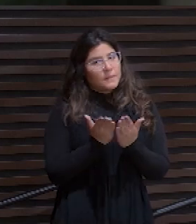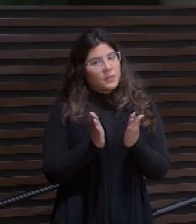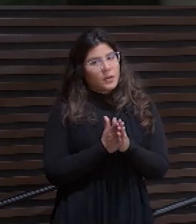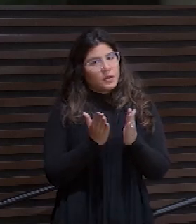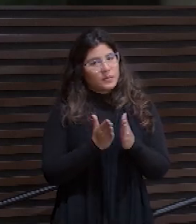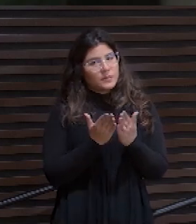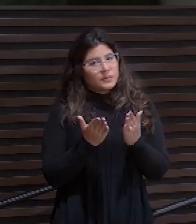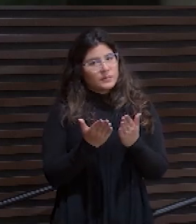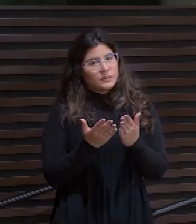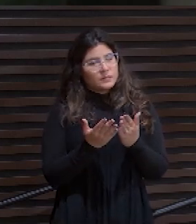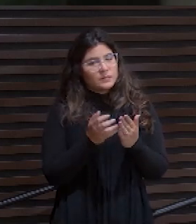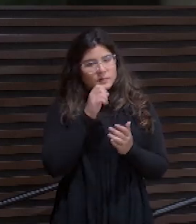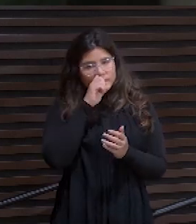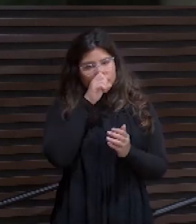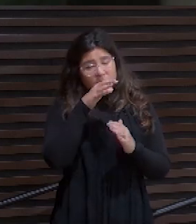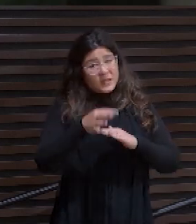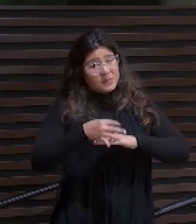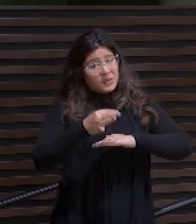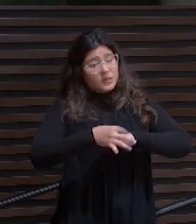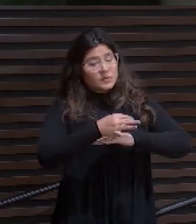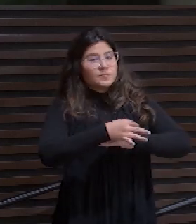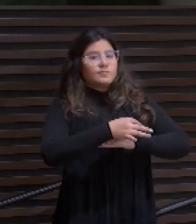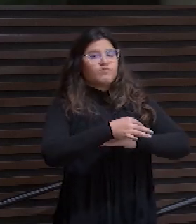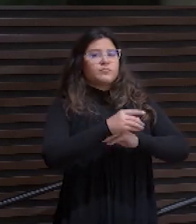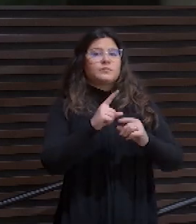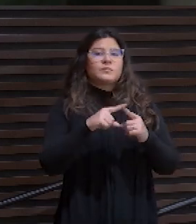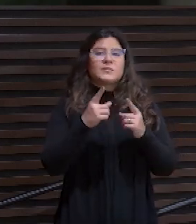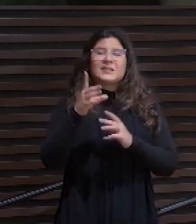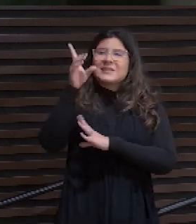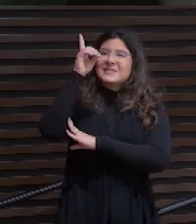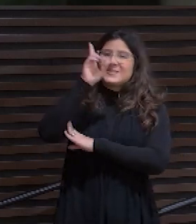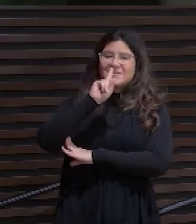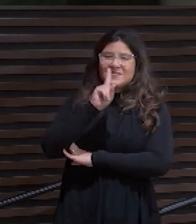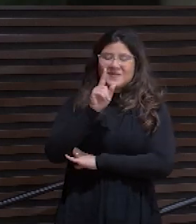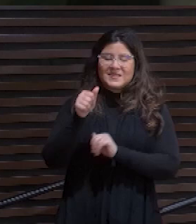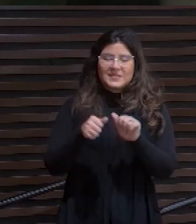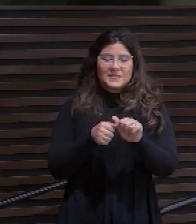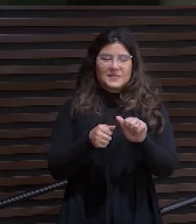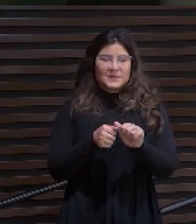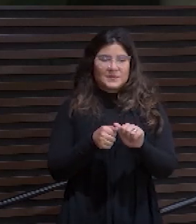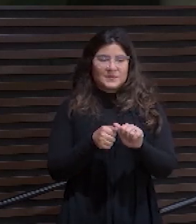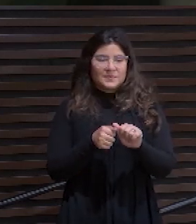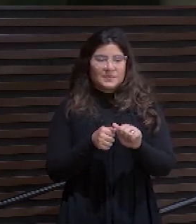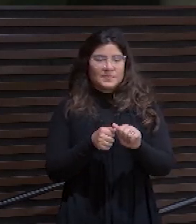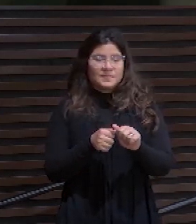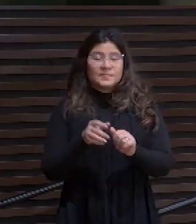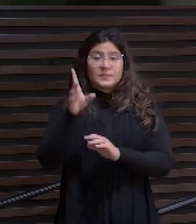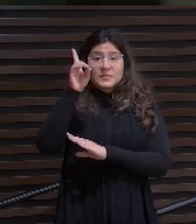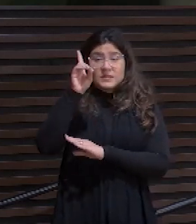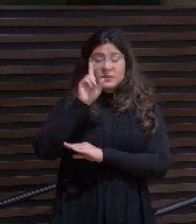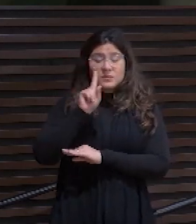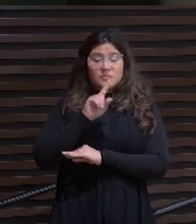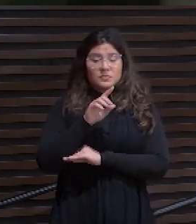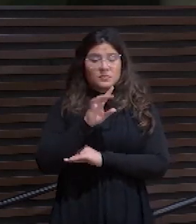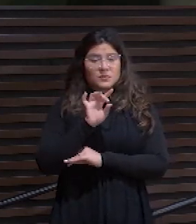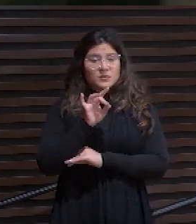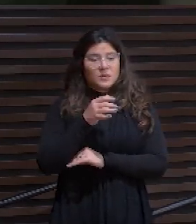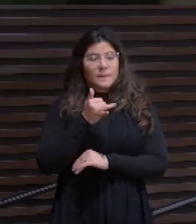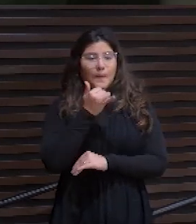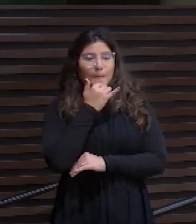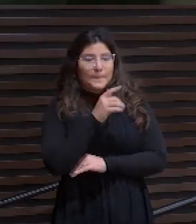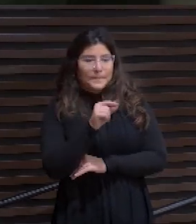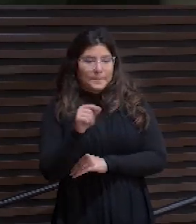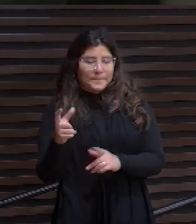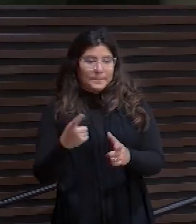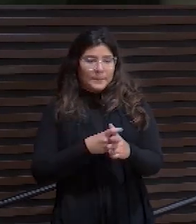menos, fez remendo. Agora Deus não fez isso. Deus, ele não só perdoou a nossa dívida, mas ele